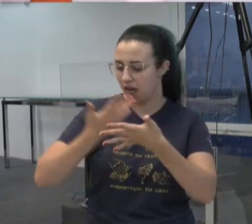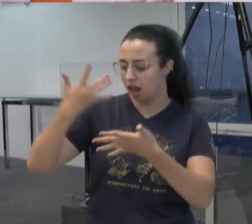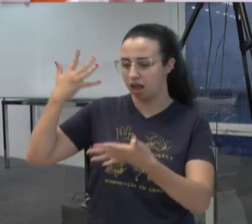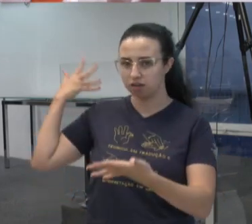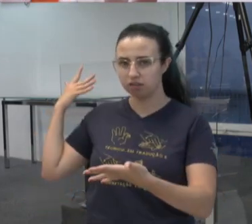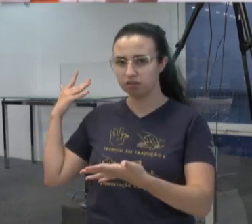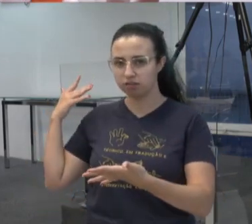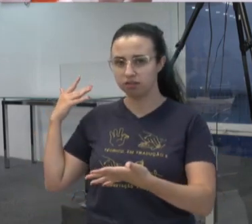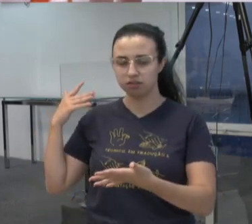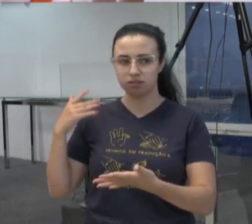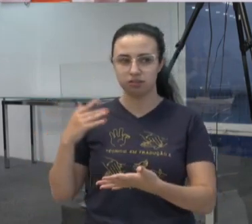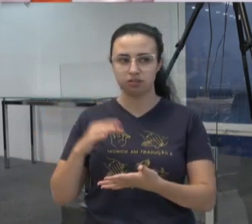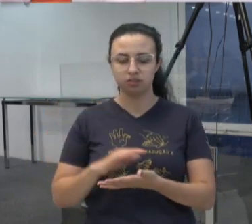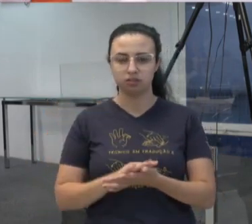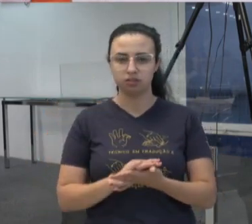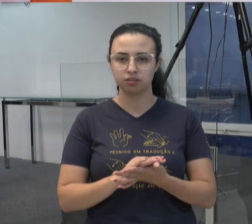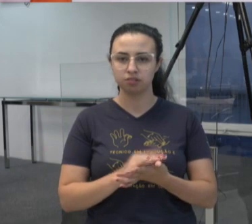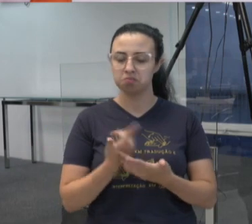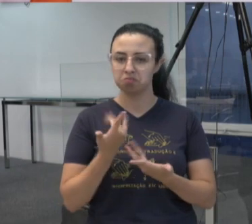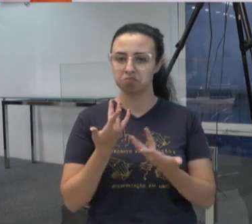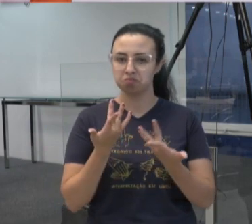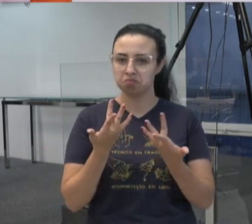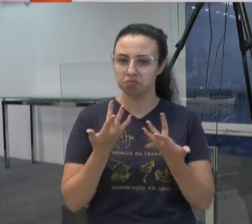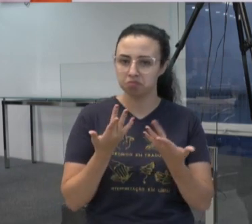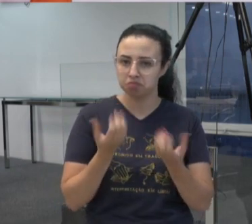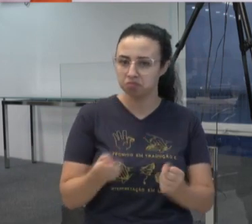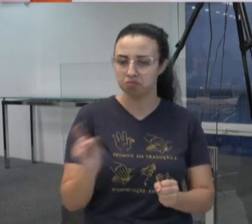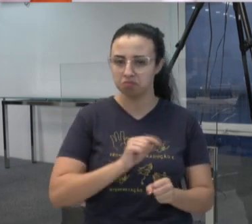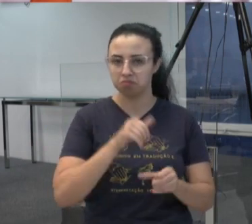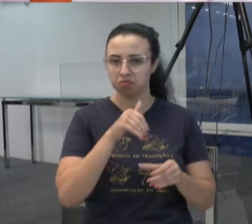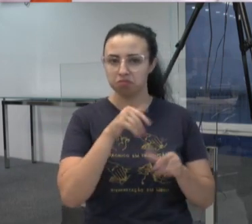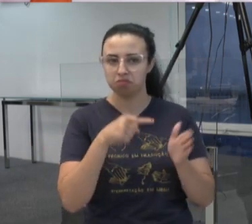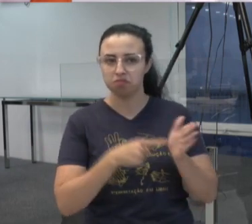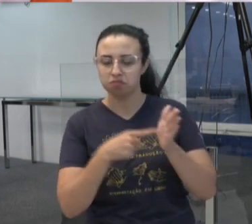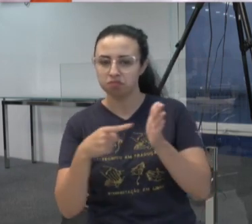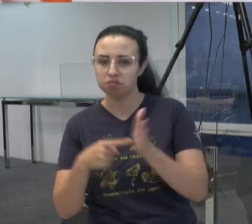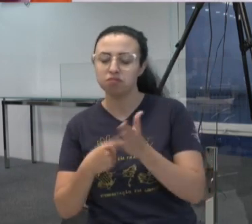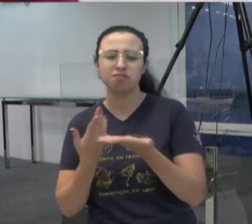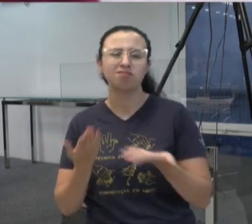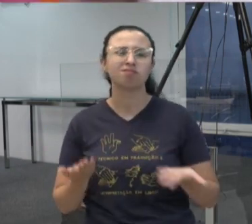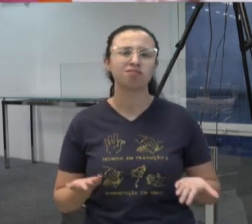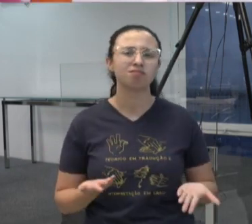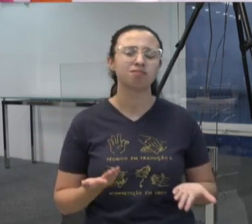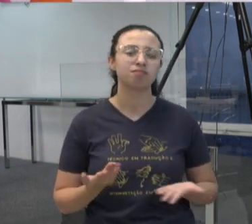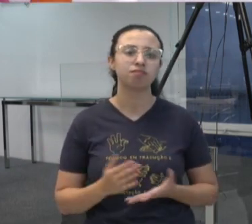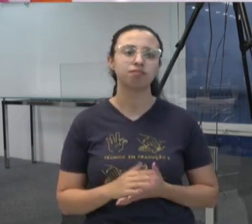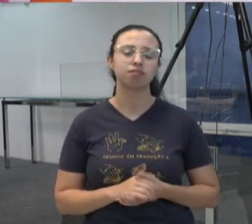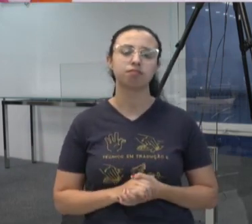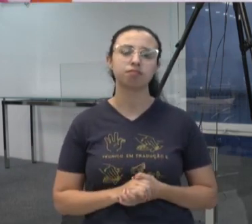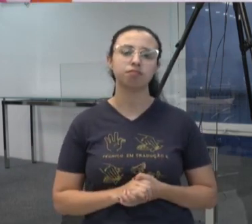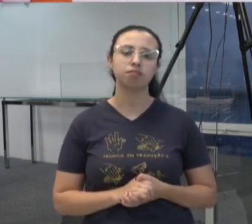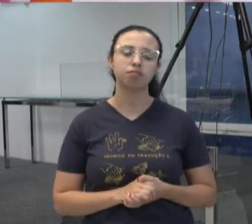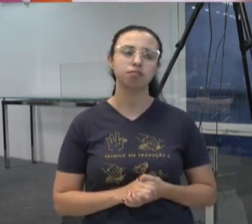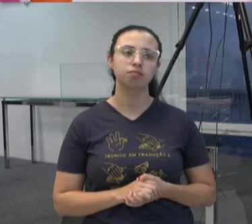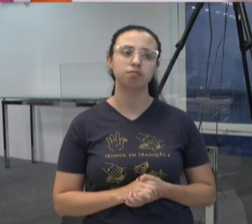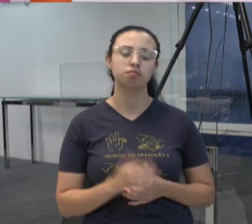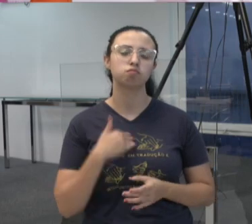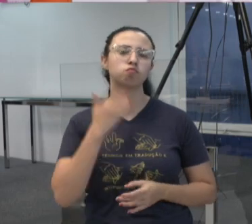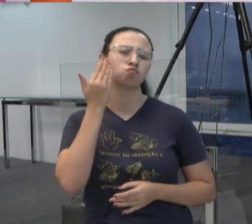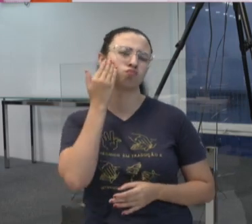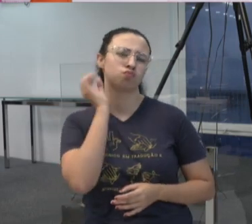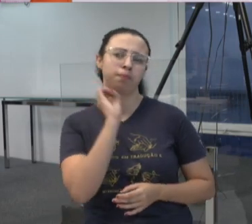foi contra as denúncias. E aí, meu amigo, e aí pessoal de casa? Não estou